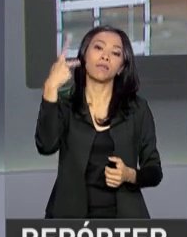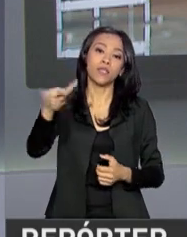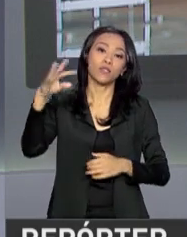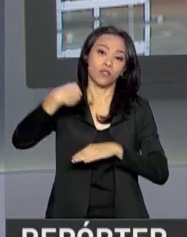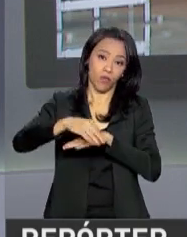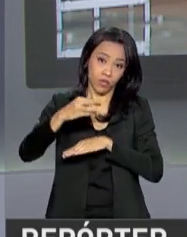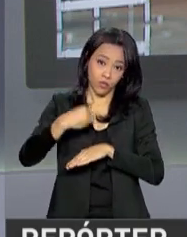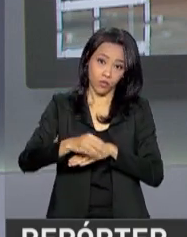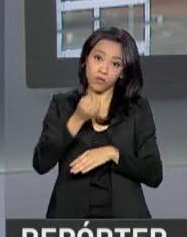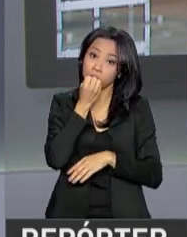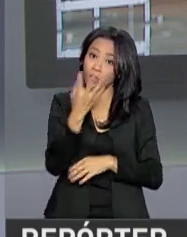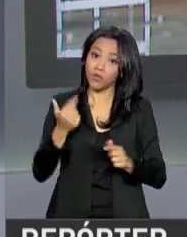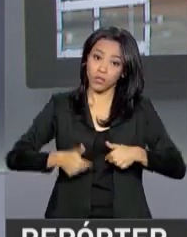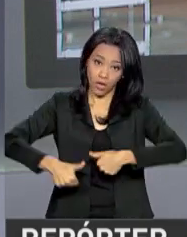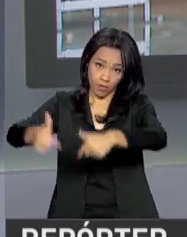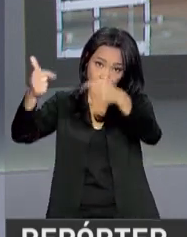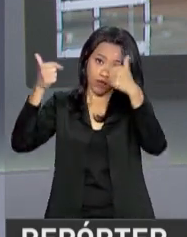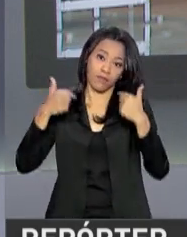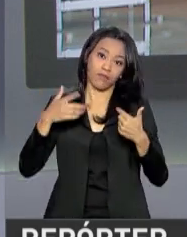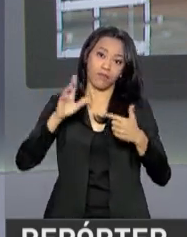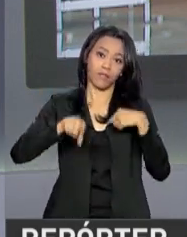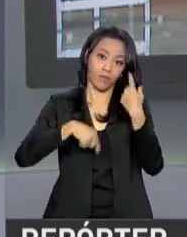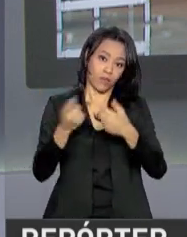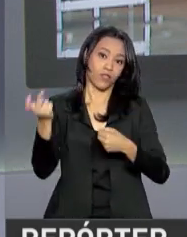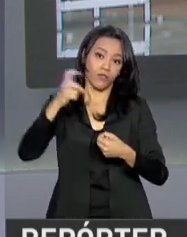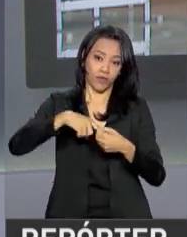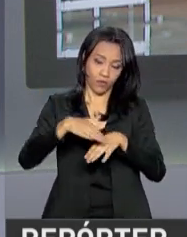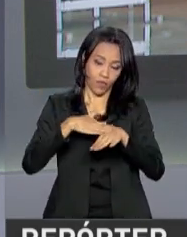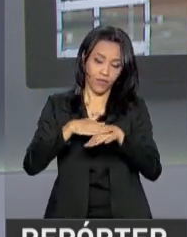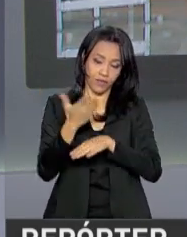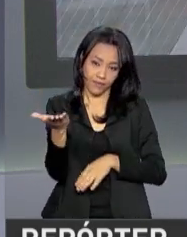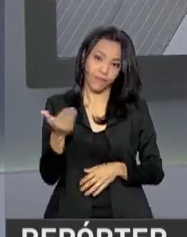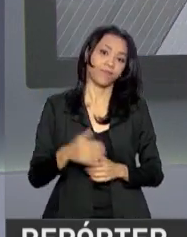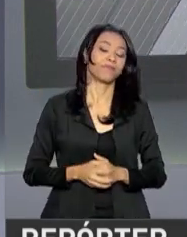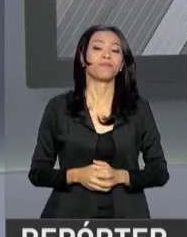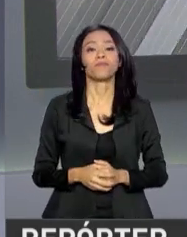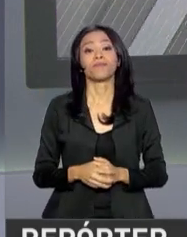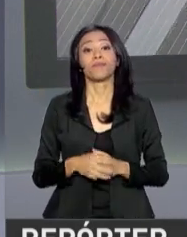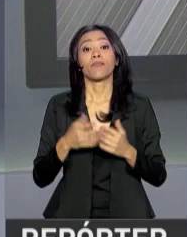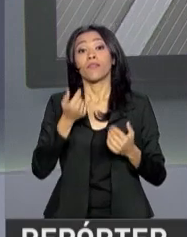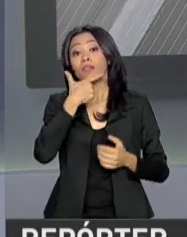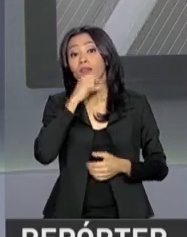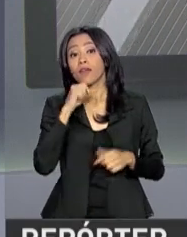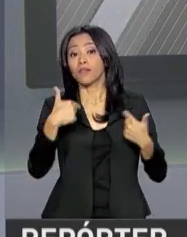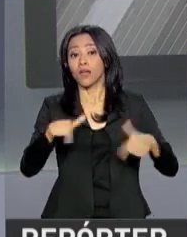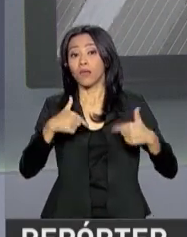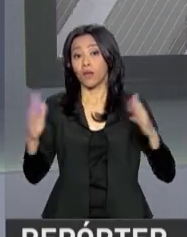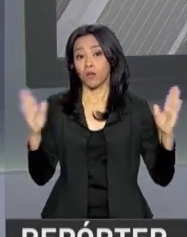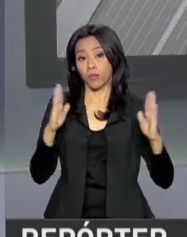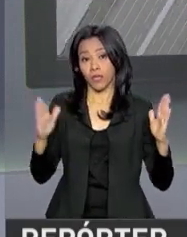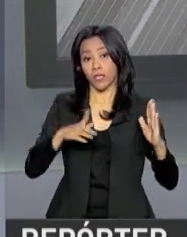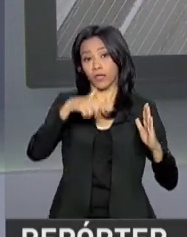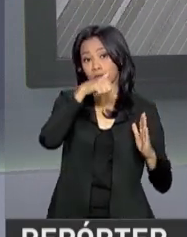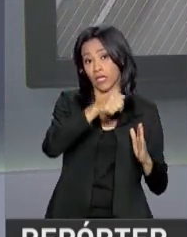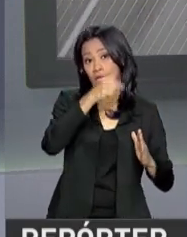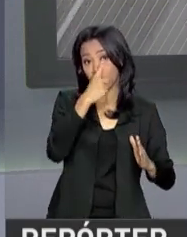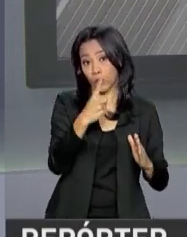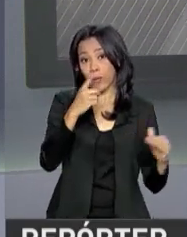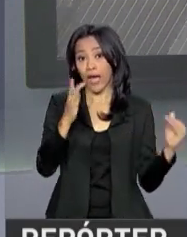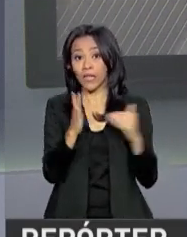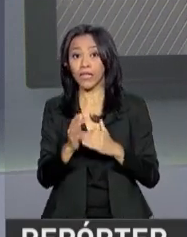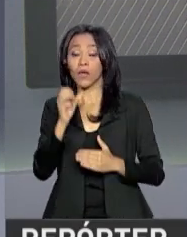informações bom trabalho ea gente volta a falar ao longo do dia quem trabalhou entre 1981 e